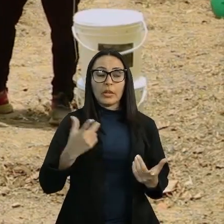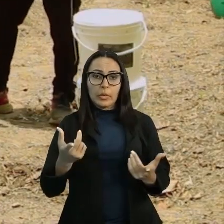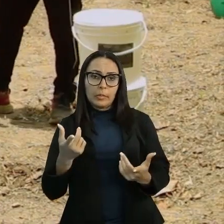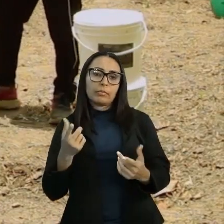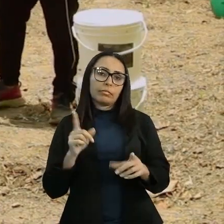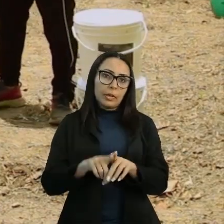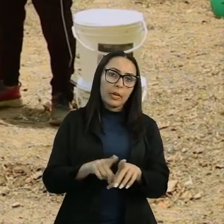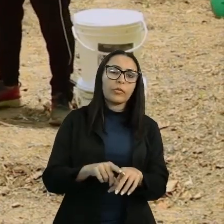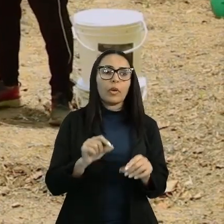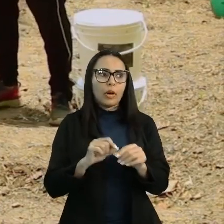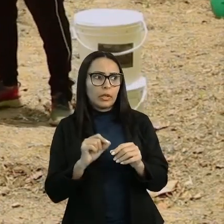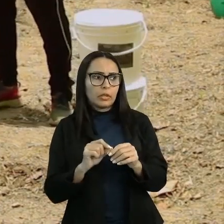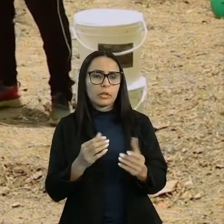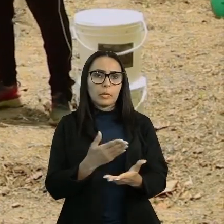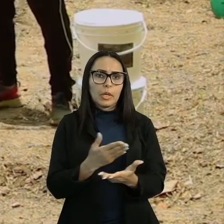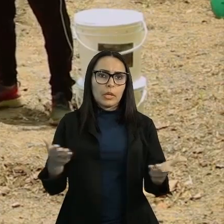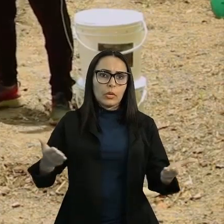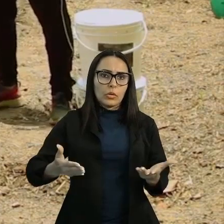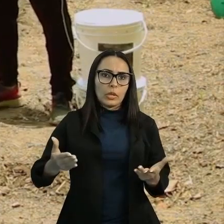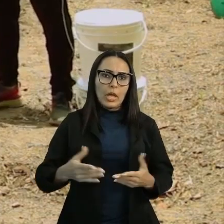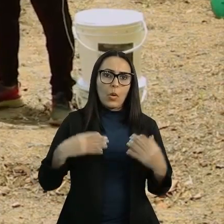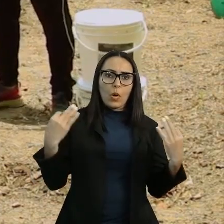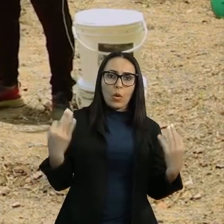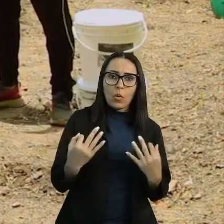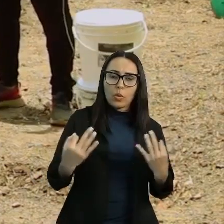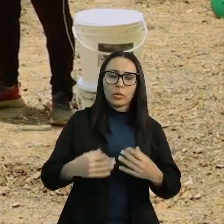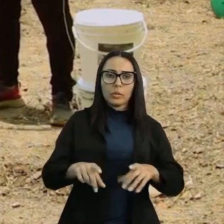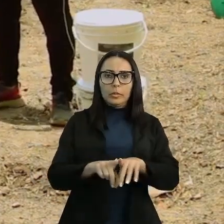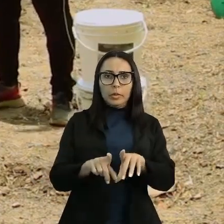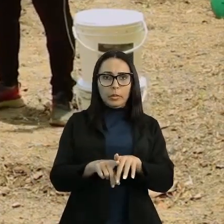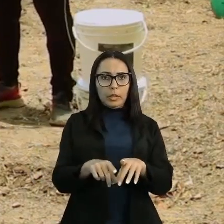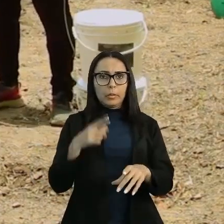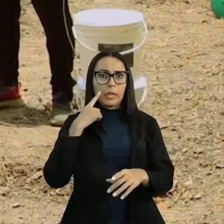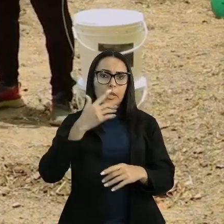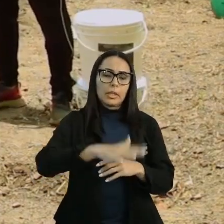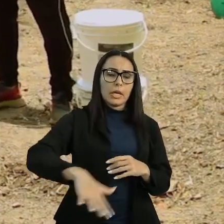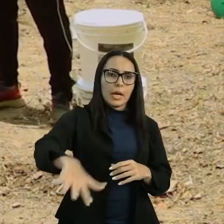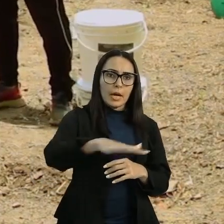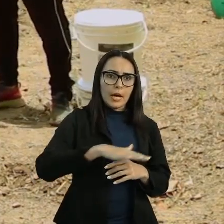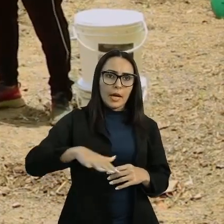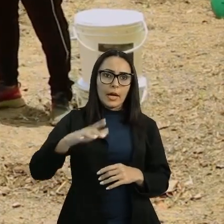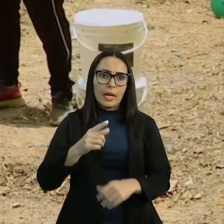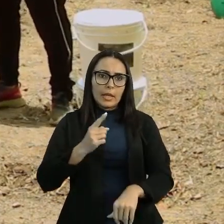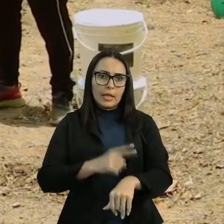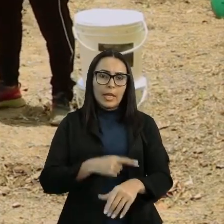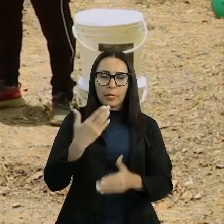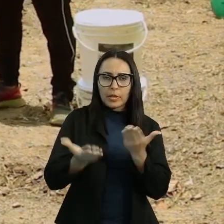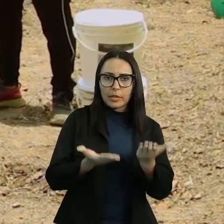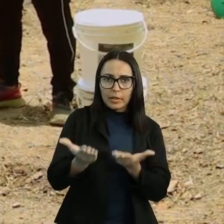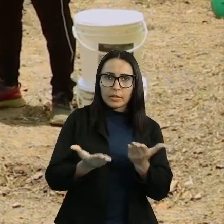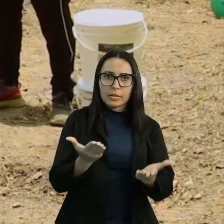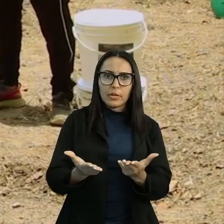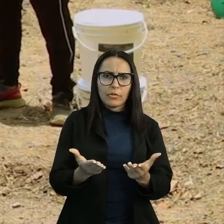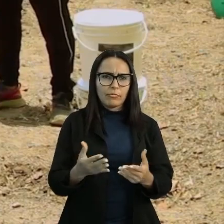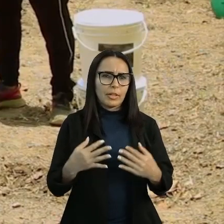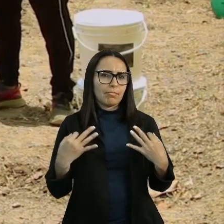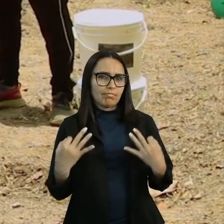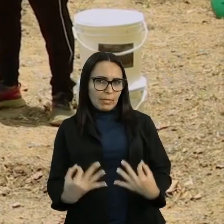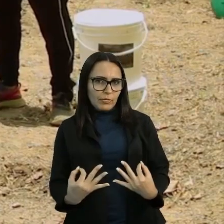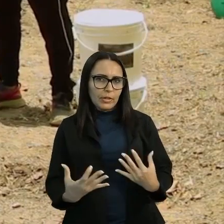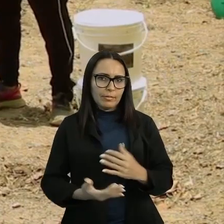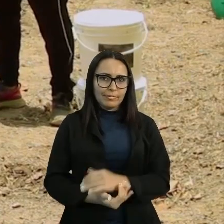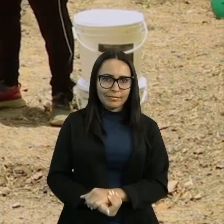trouxe o líquido para vocês terem uma ideia. Esse é o processo que a gente mais utiliza aqui. Esse